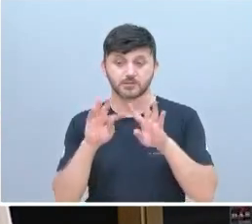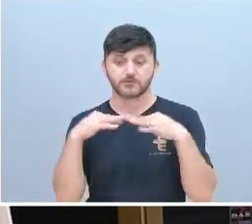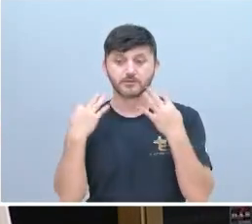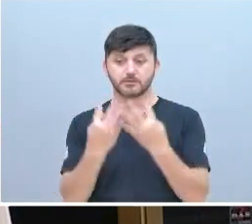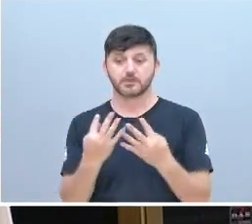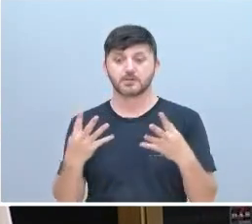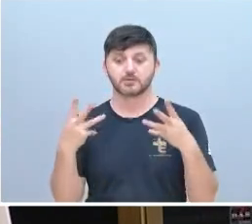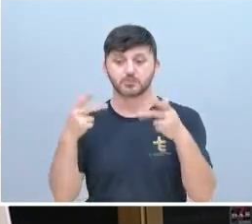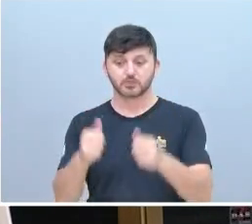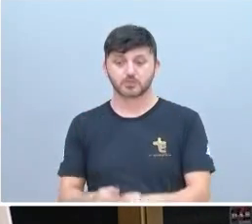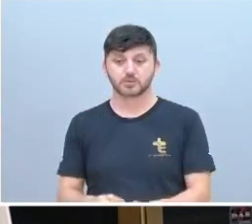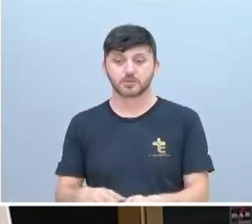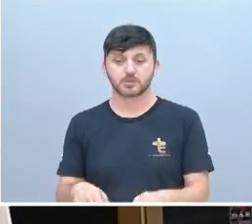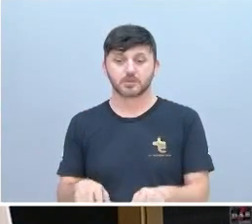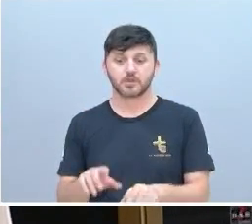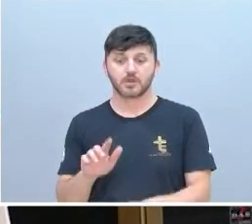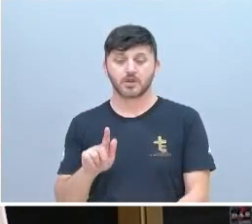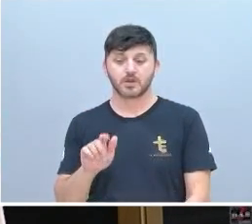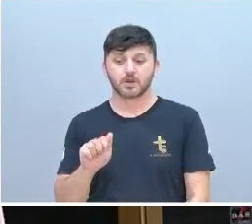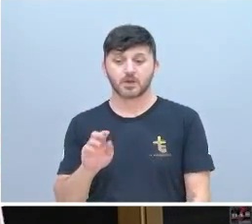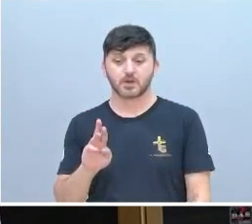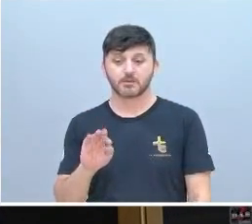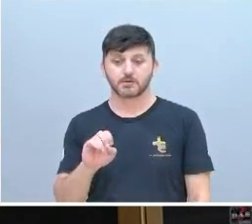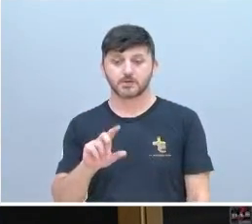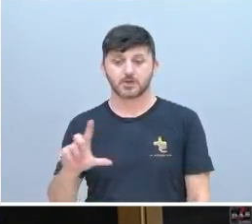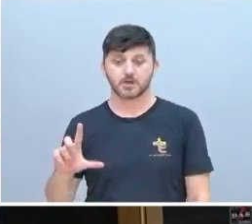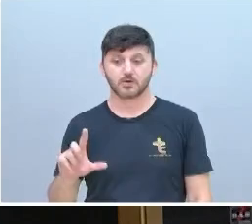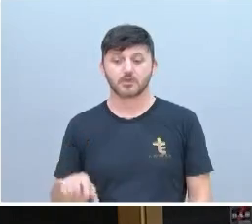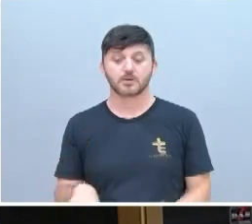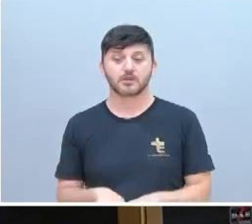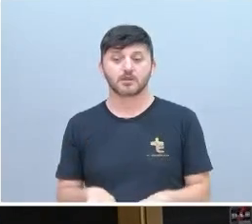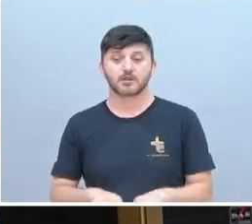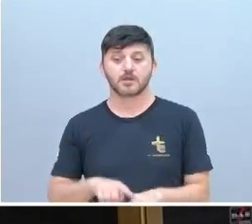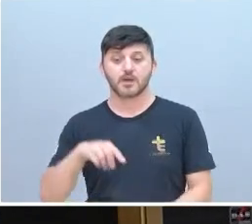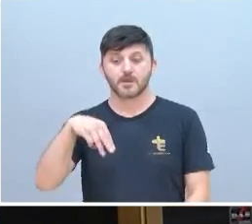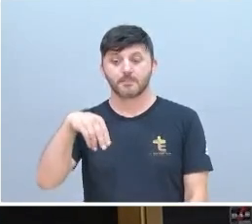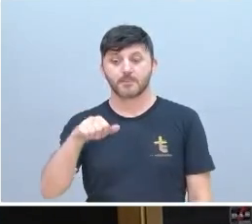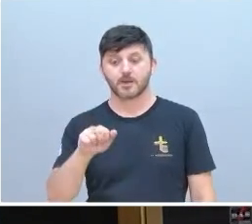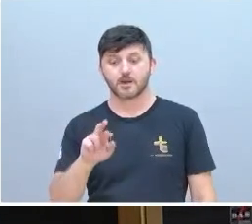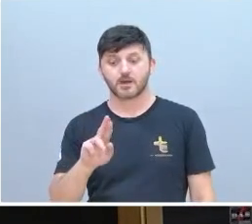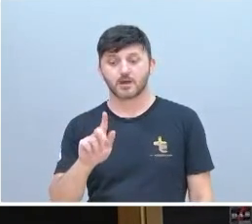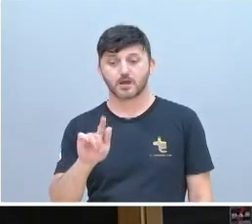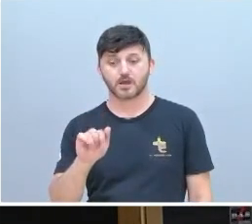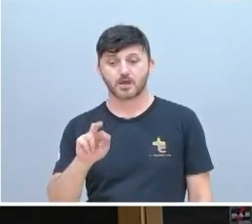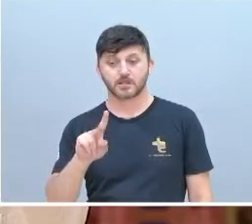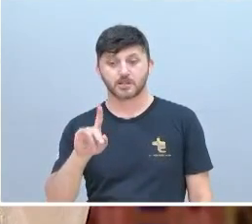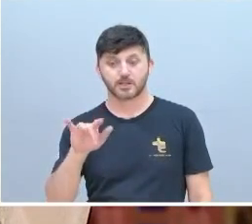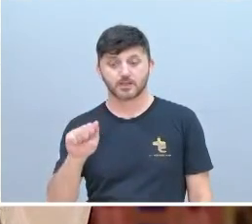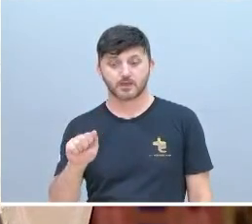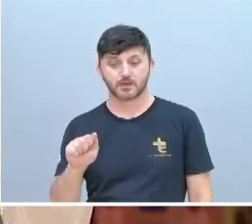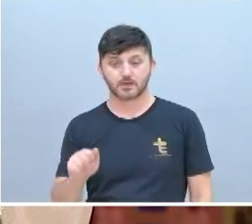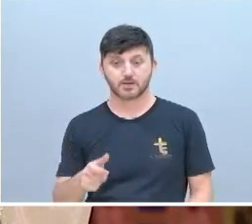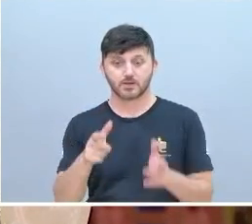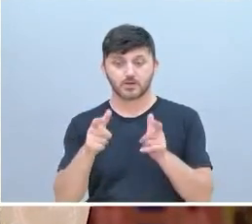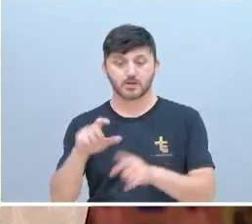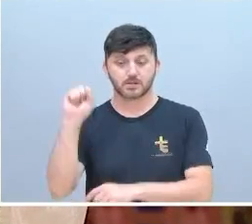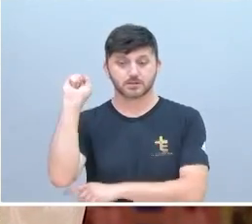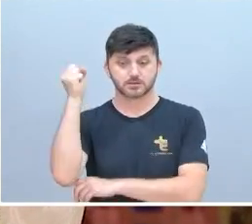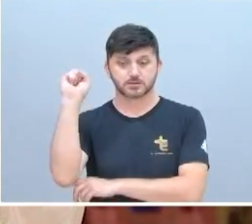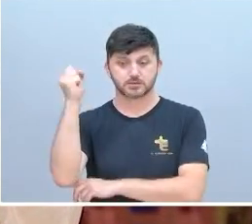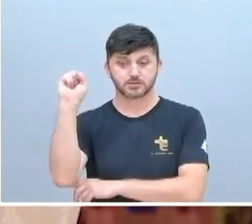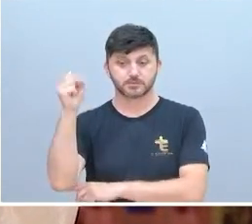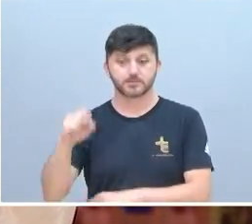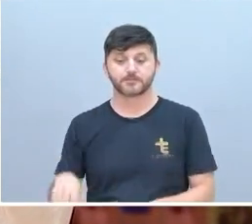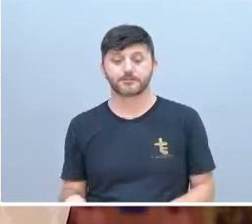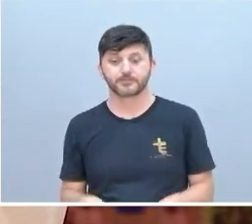particular por Gabriel Ferreira Alves. Margarida Cordeiro da Mata, de Monte Alegre do Sergipe,